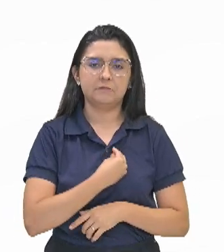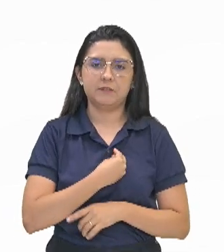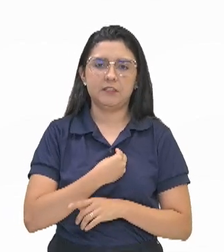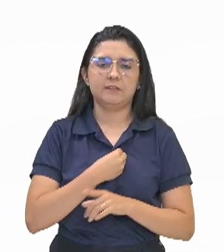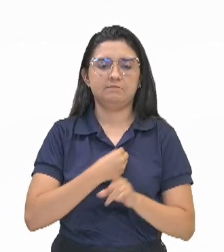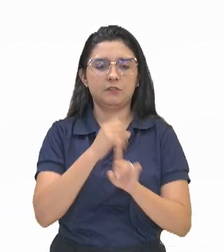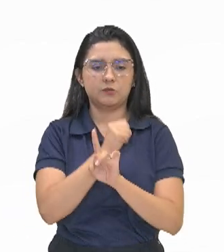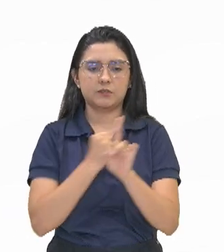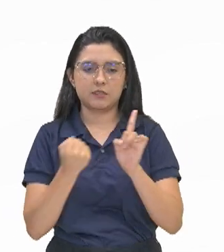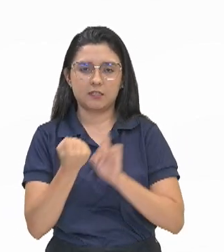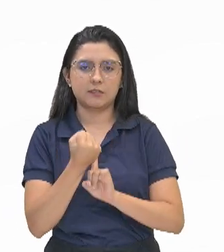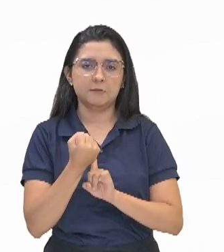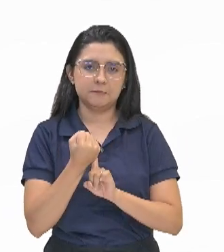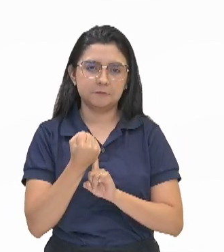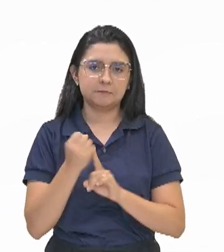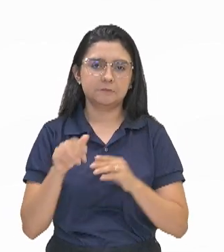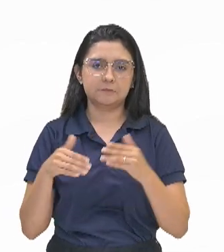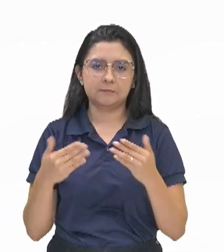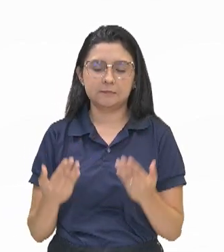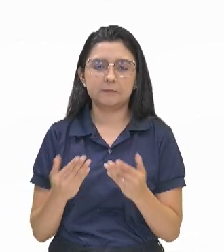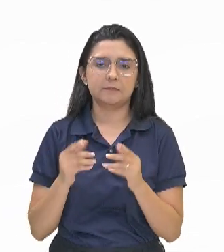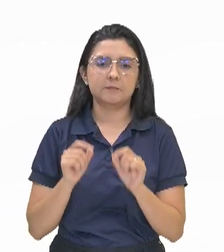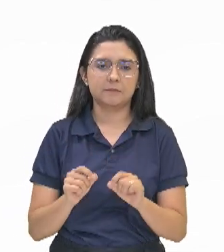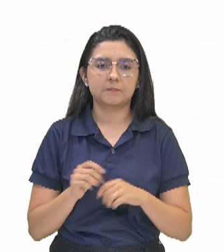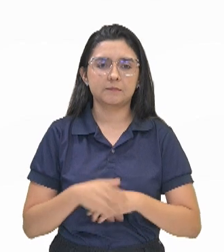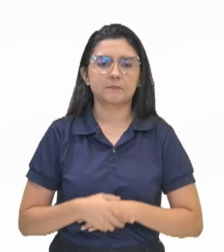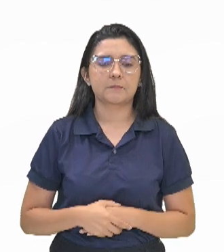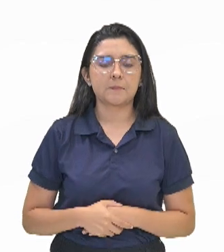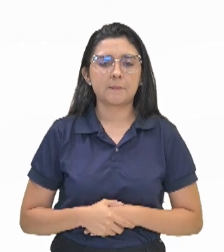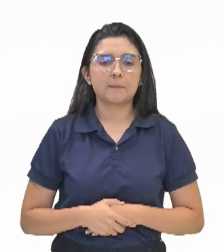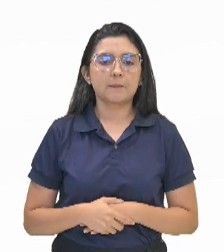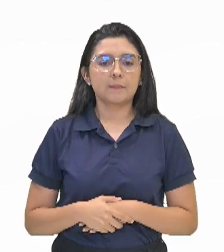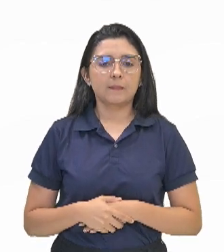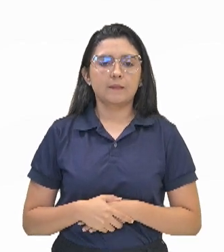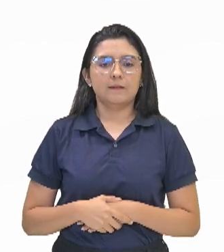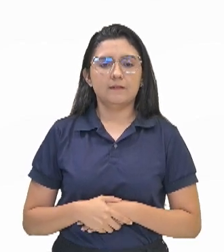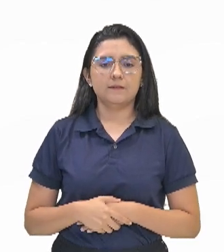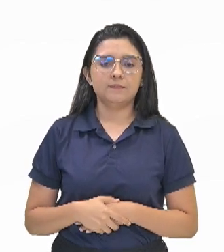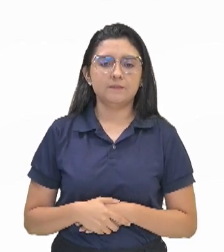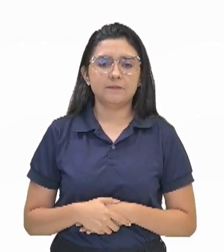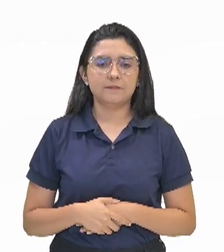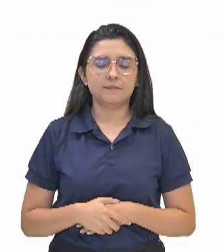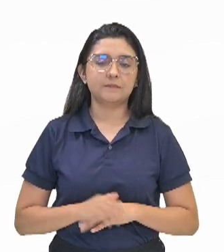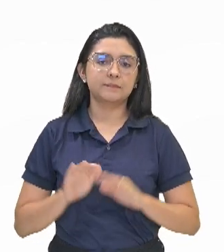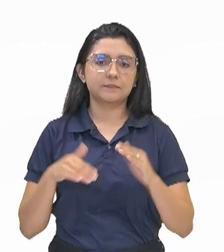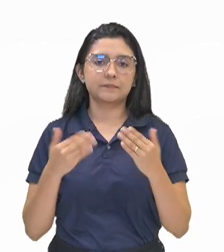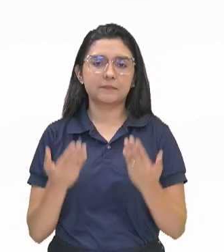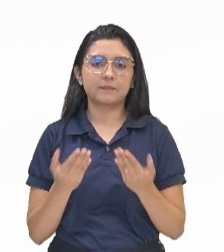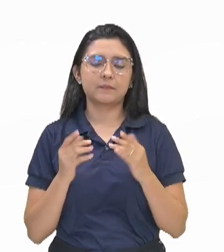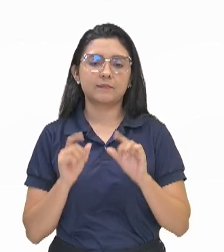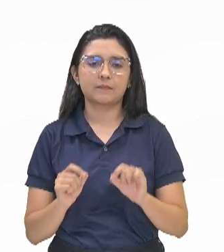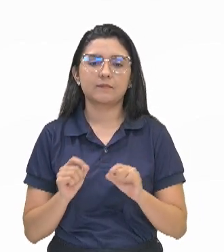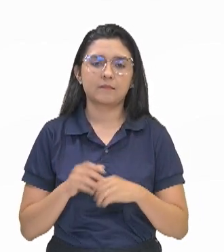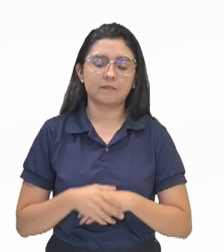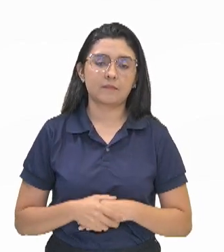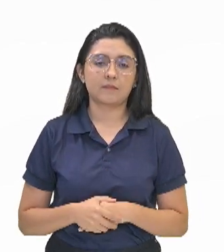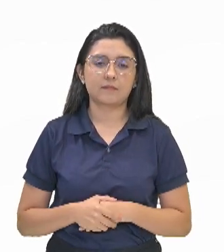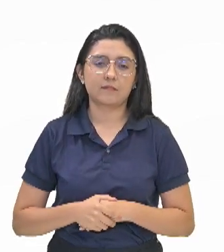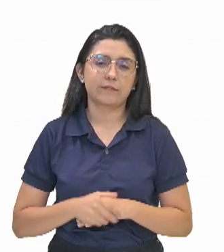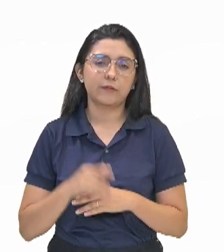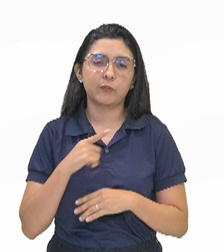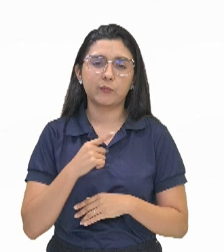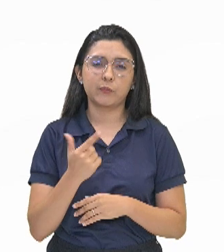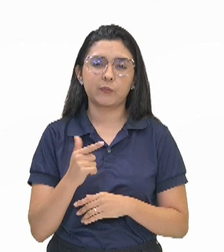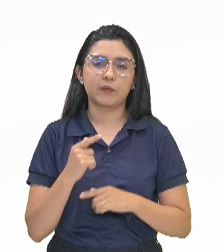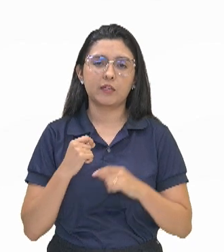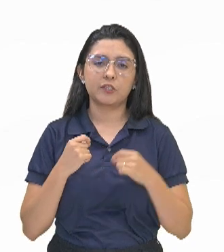sociedade. Então você vai ser muito radical e aí você acaba não abrindo espaço para o diálogo,